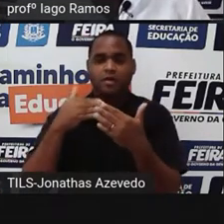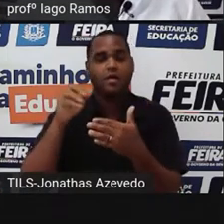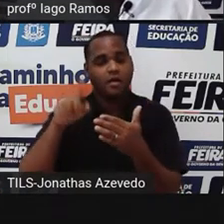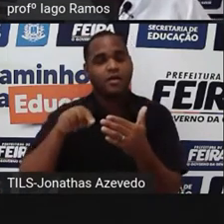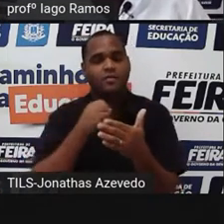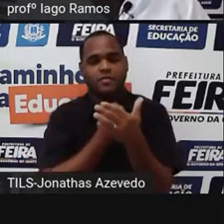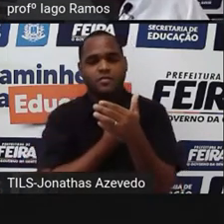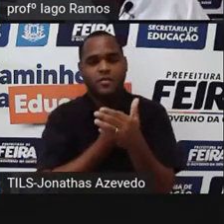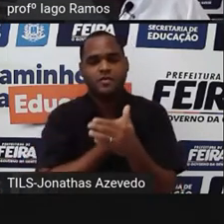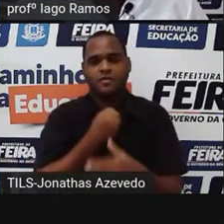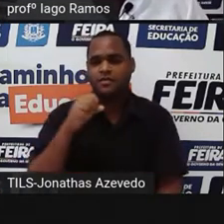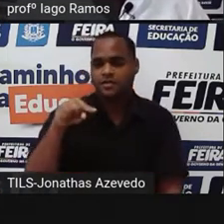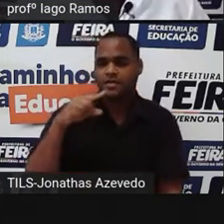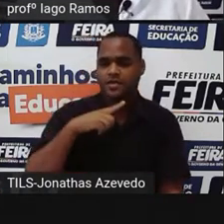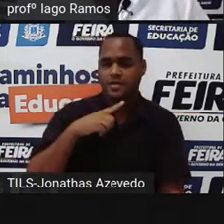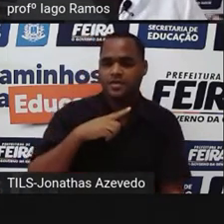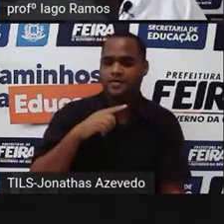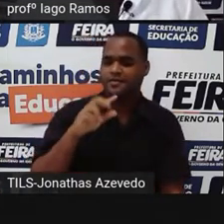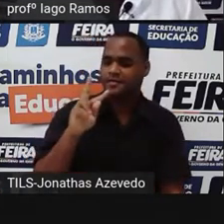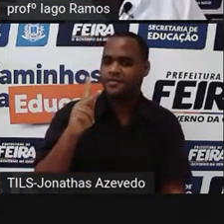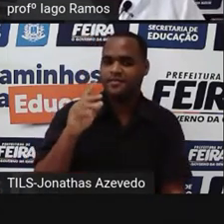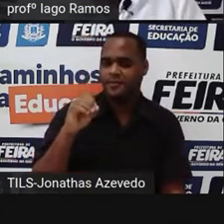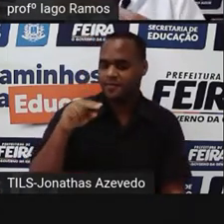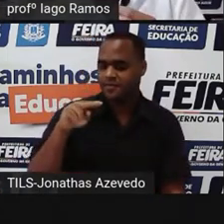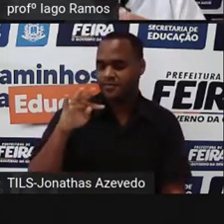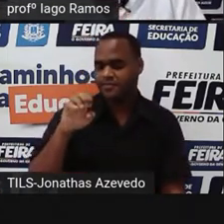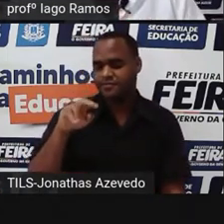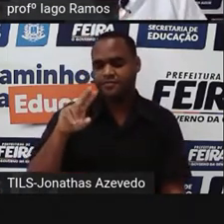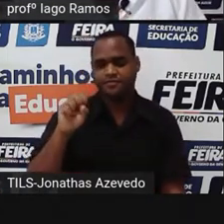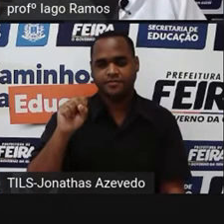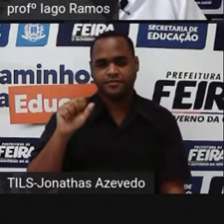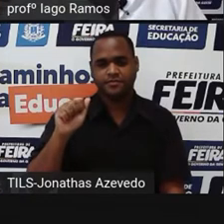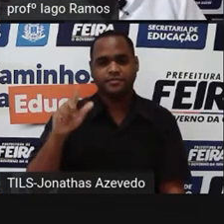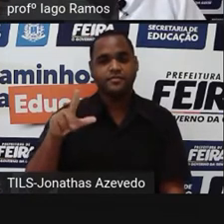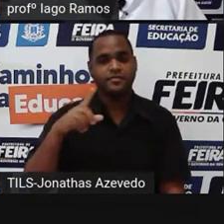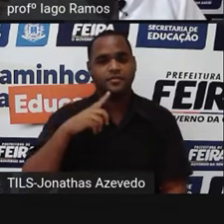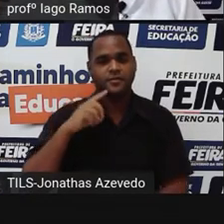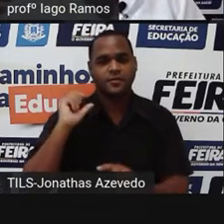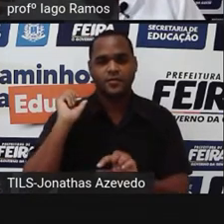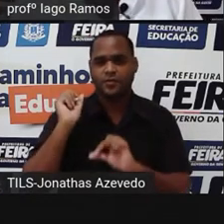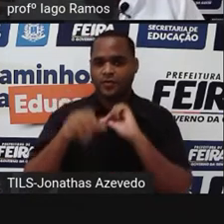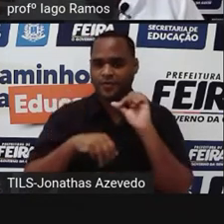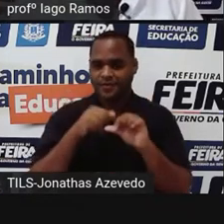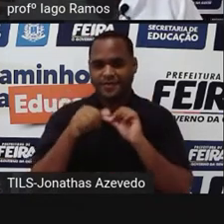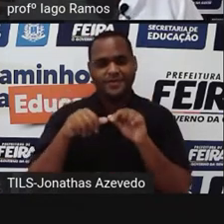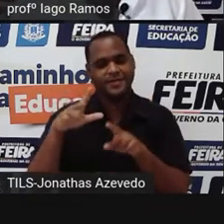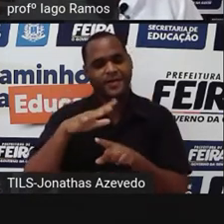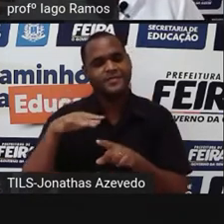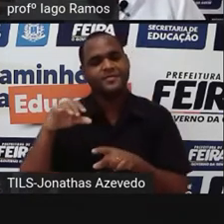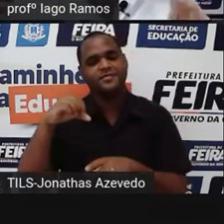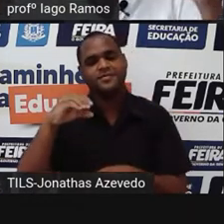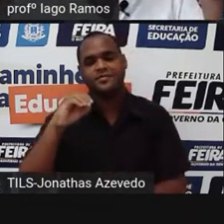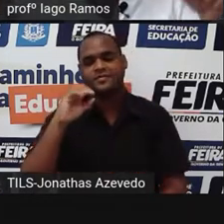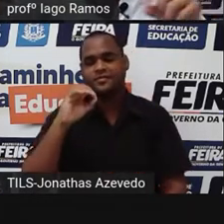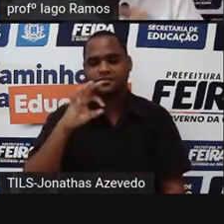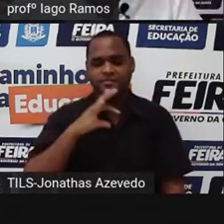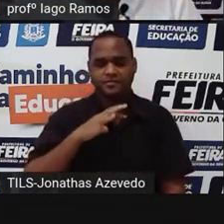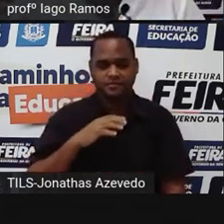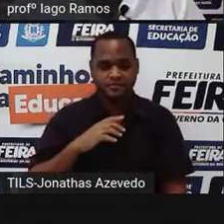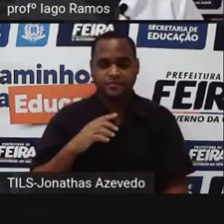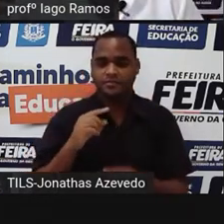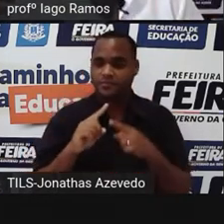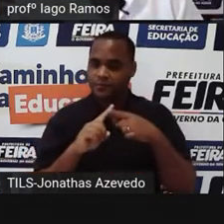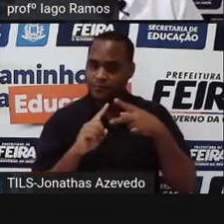que recebe o nome de hipotenusa fica sempre oposto ao ângulo de 90 graus. E os